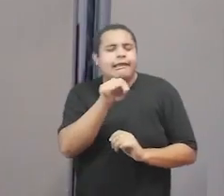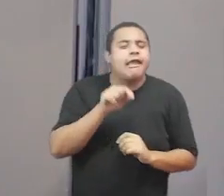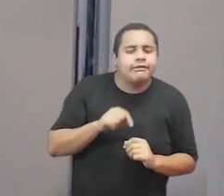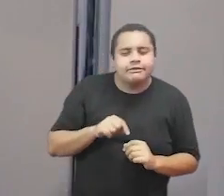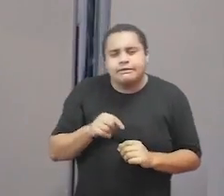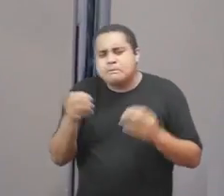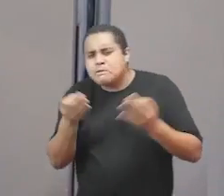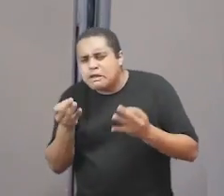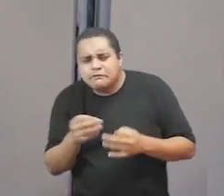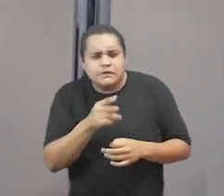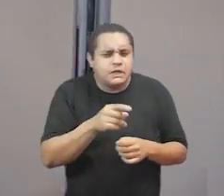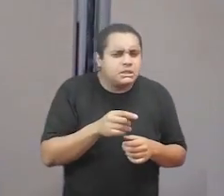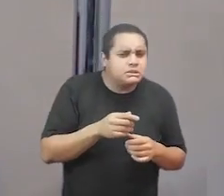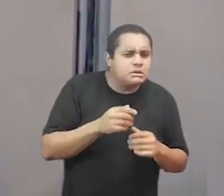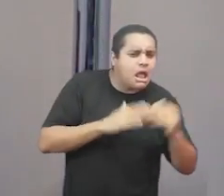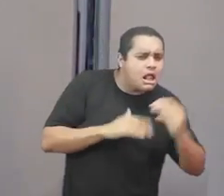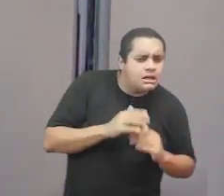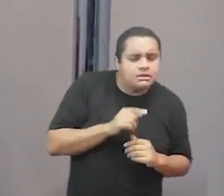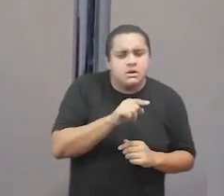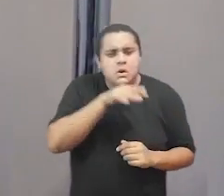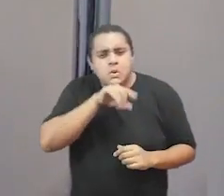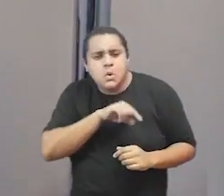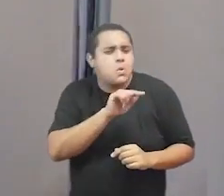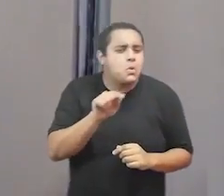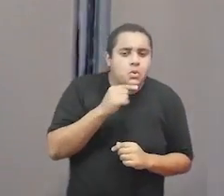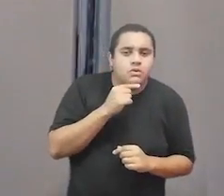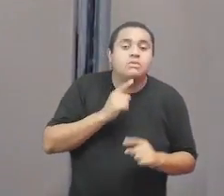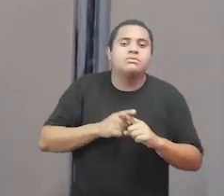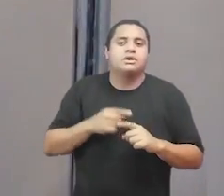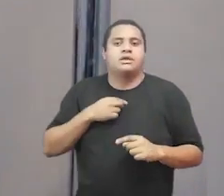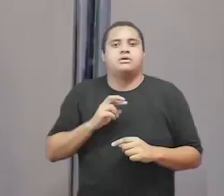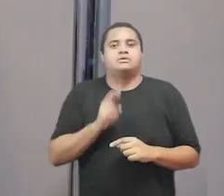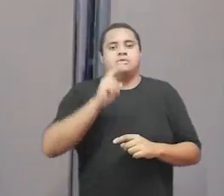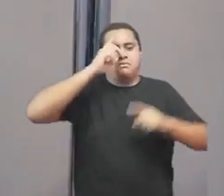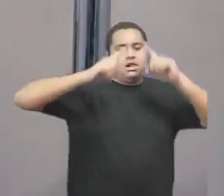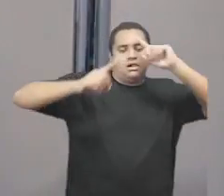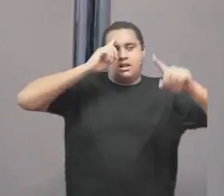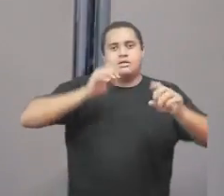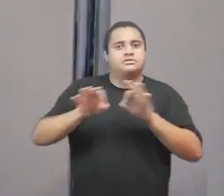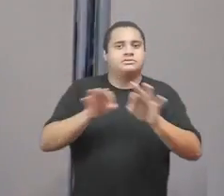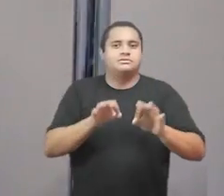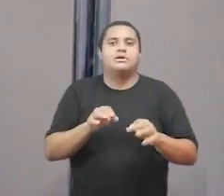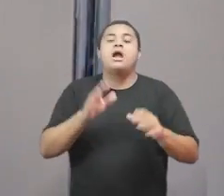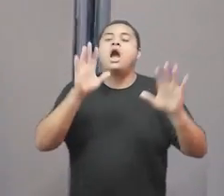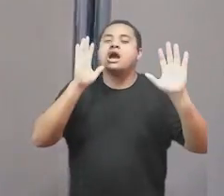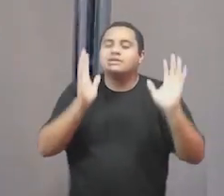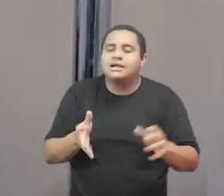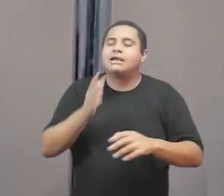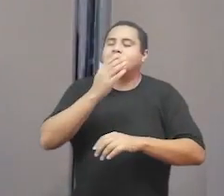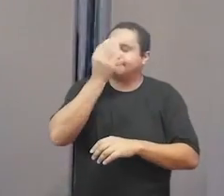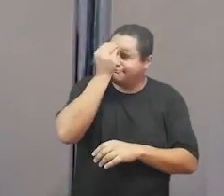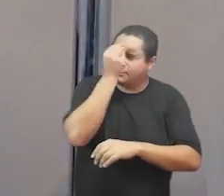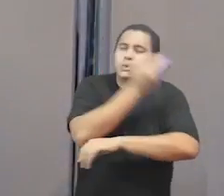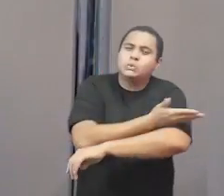nessa reunião, e começar a controlar porque você manda nessas pessoas. A gente é muito bom em enrolar a gente mesmo. A